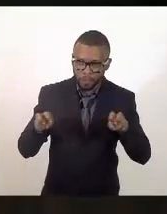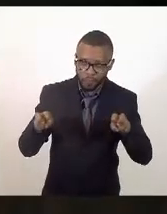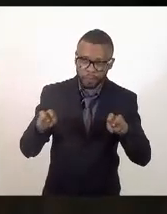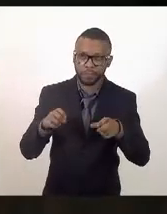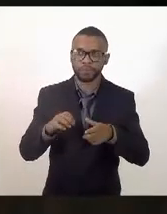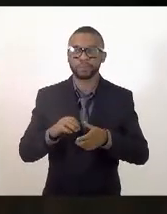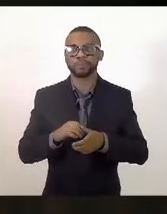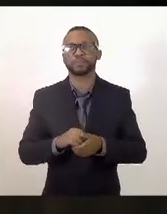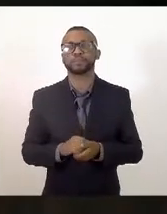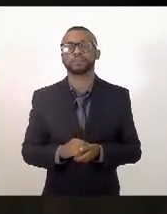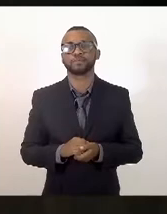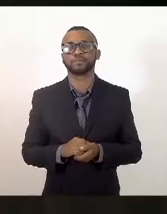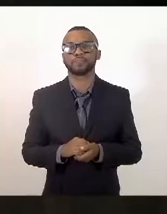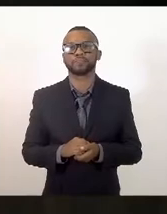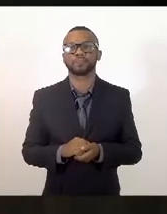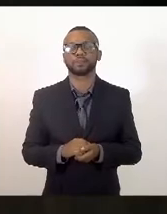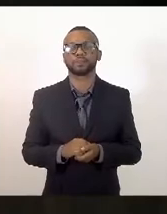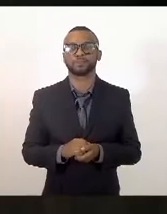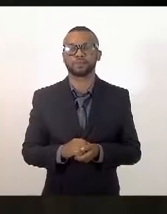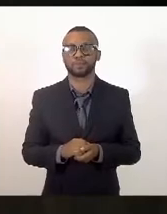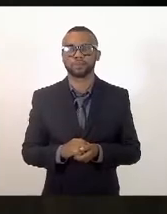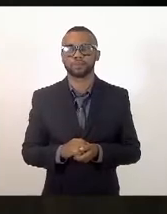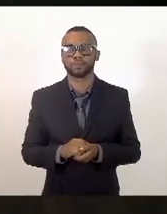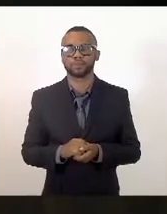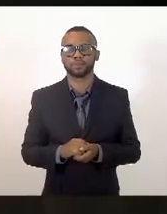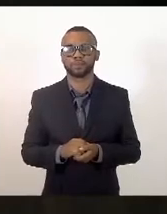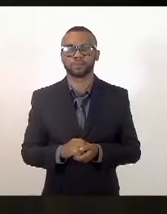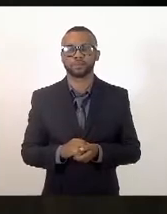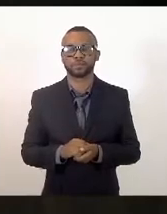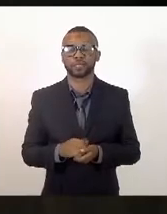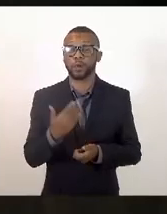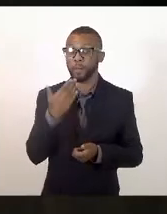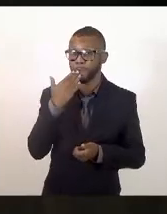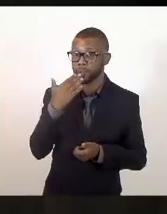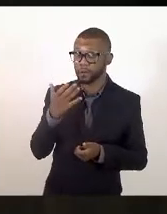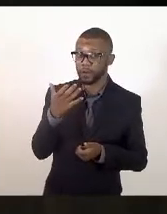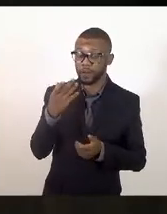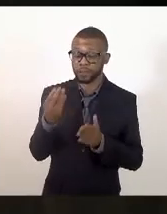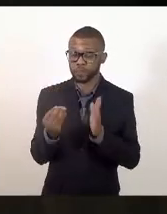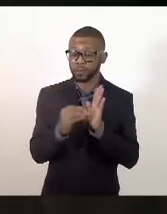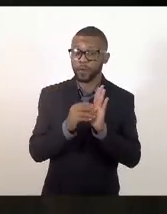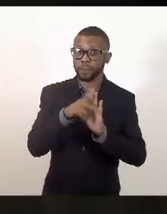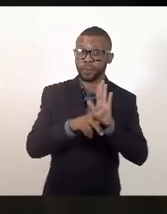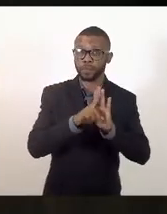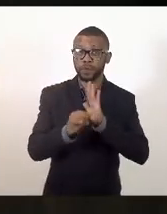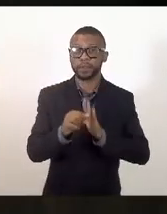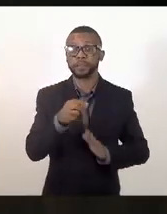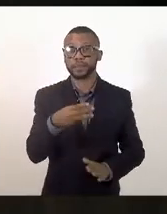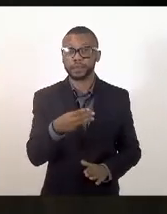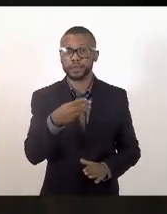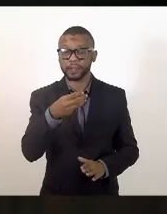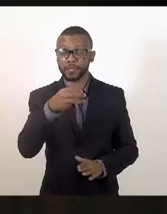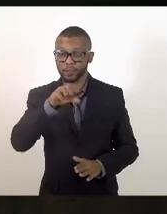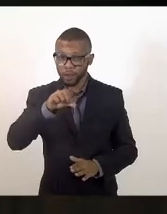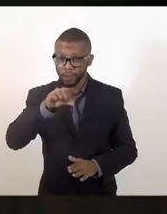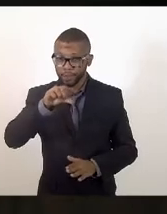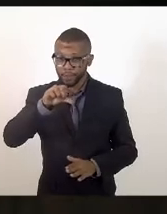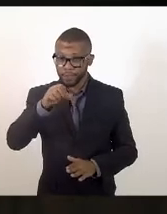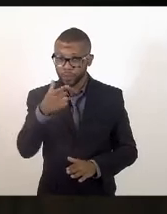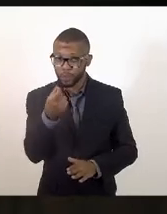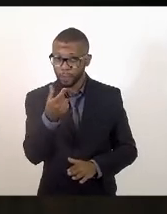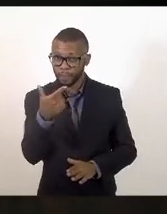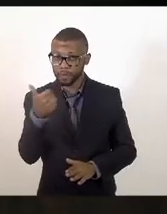requerimentos de inclusão. Requer inclusão na ordem do dia do projeto de lei 3901 de 21 e